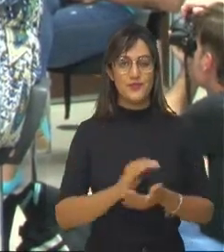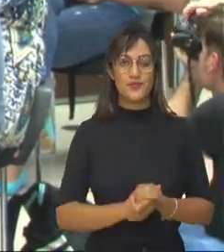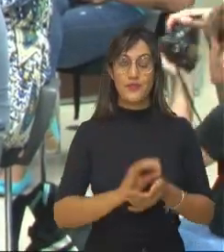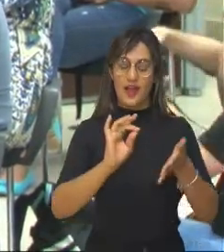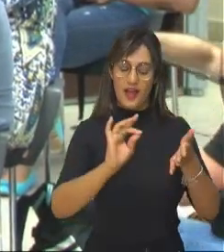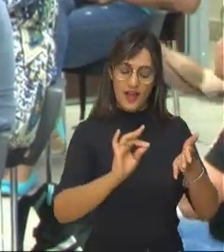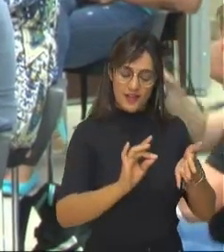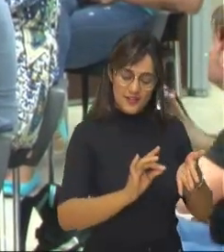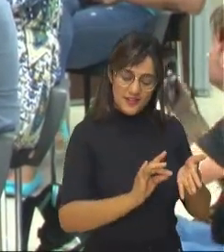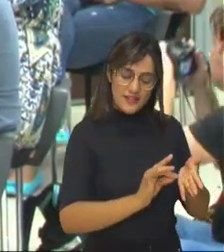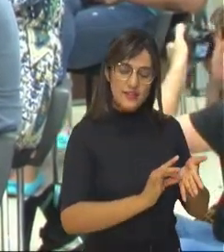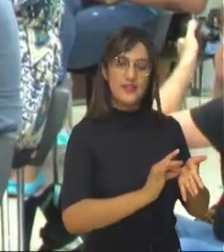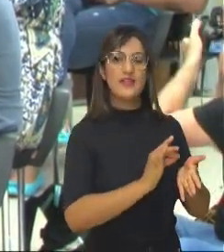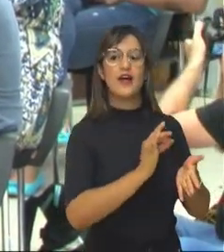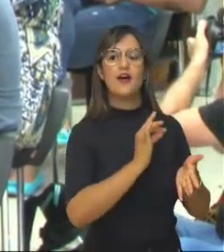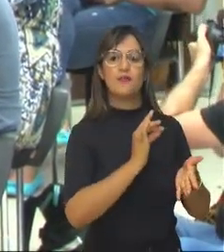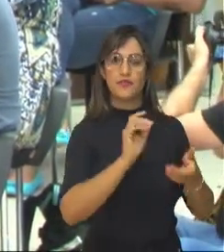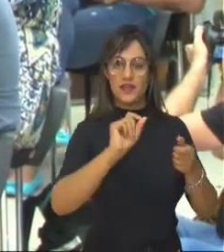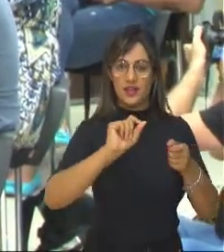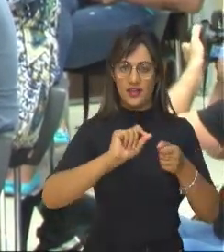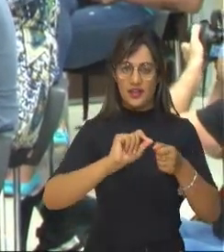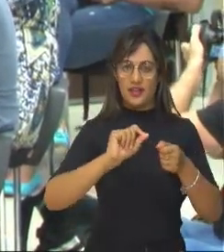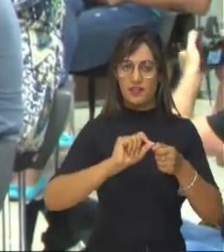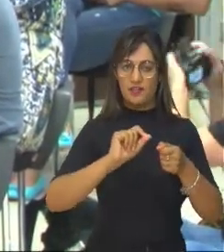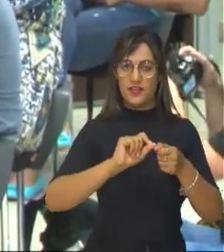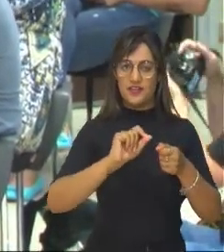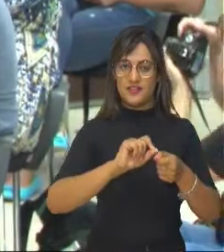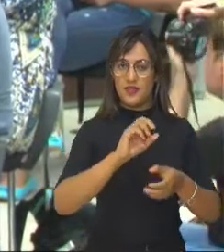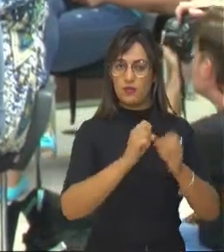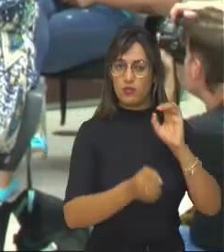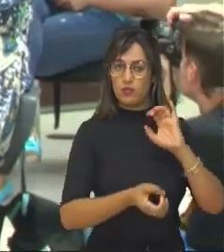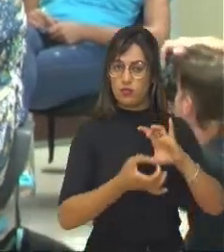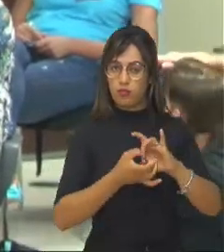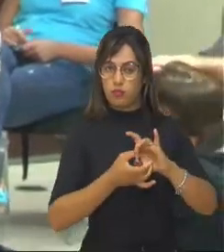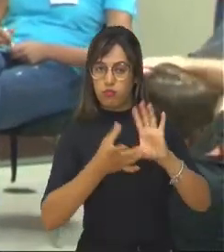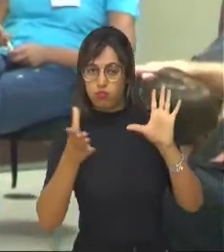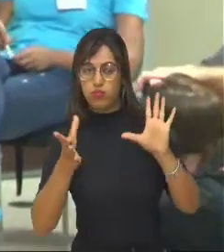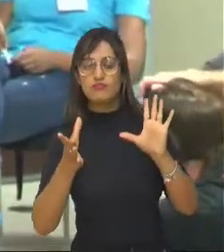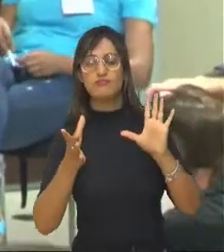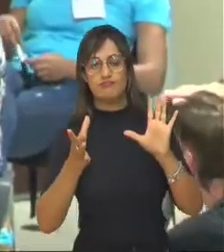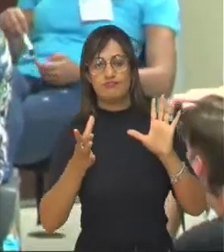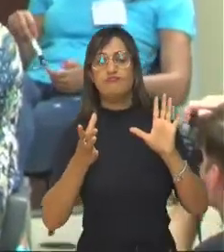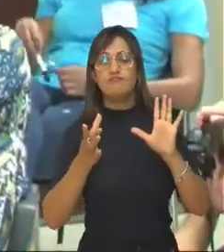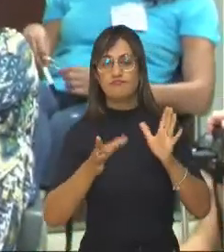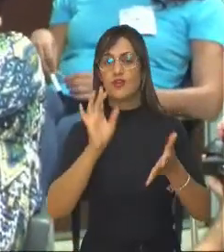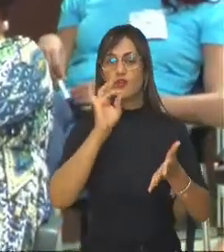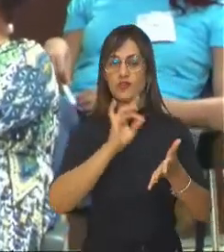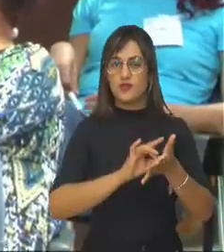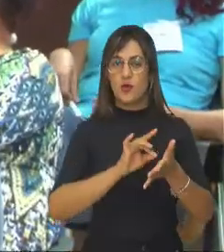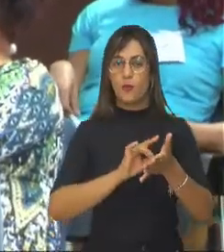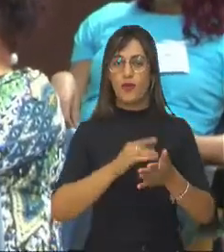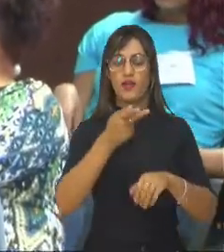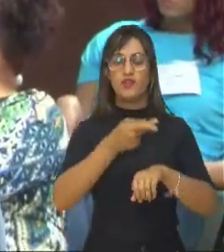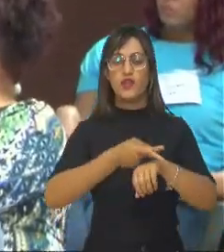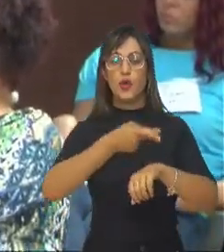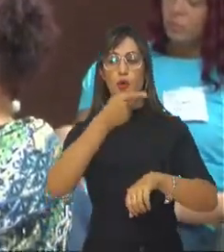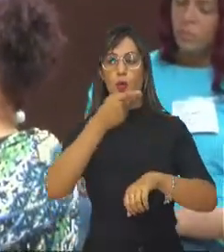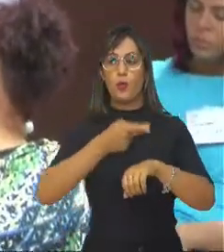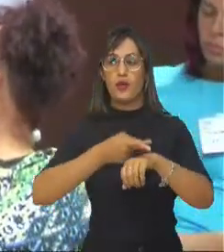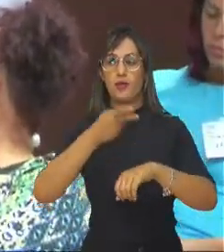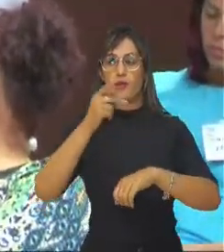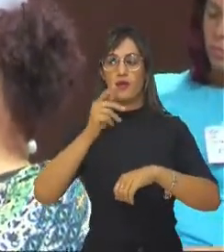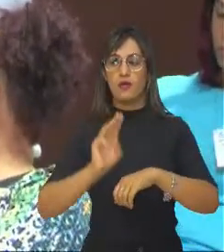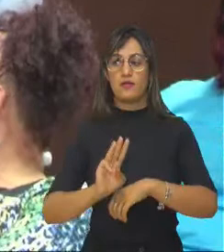assinar e fazer existir oficialmente o Prêmio João W. Nery, Práticas de Promoção de